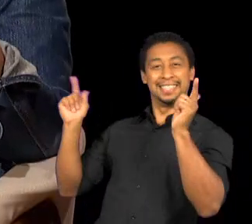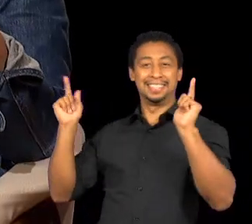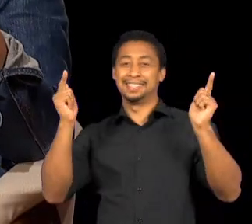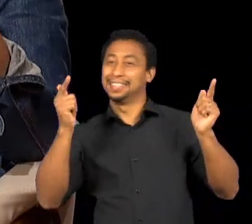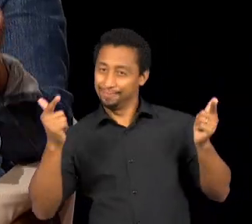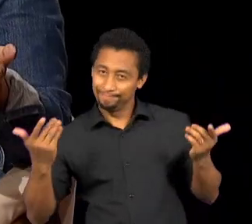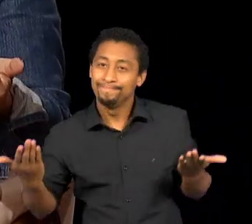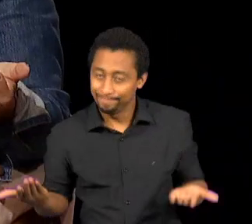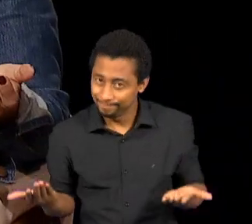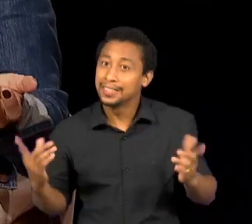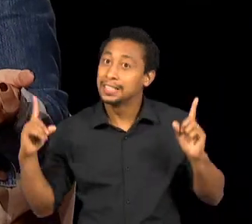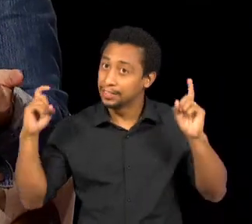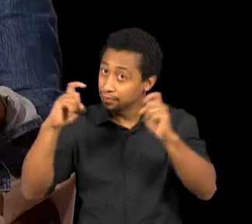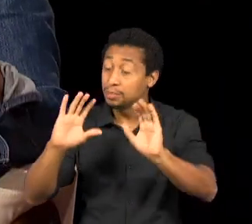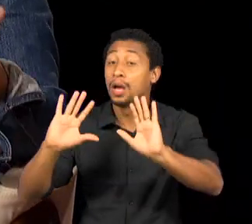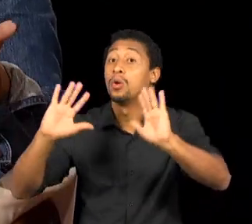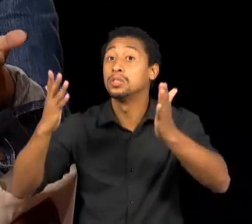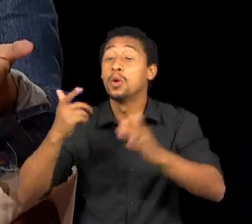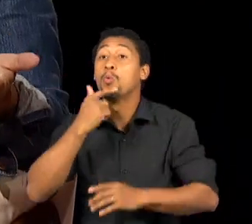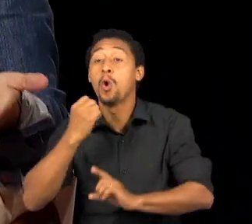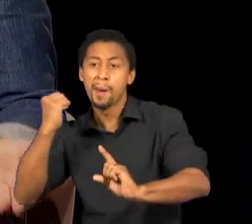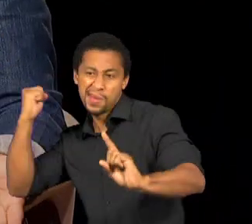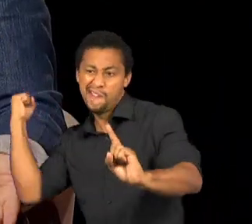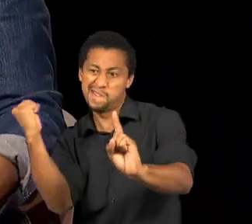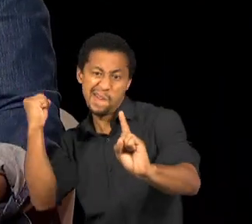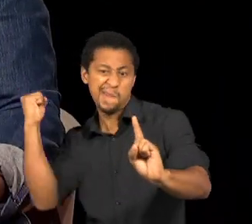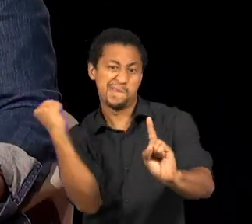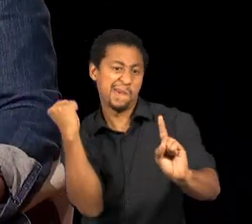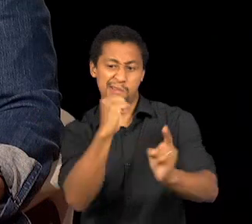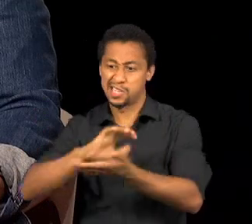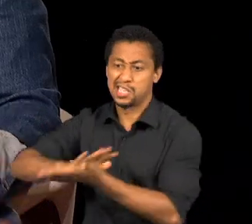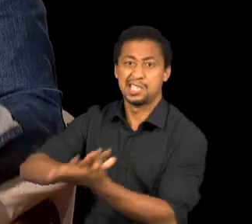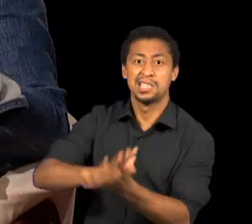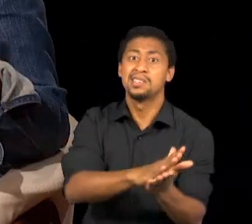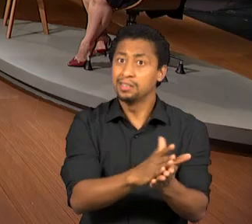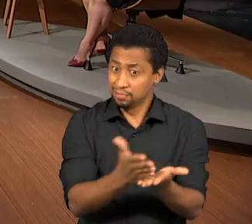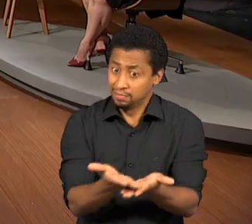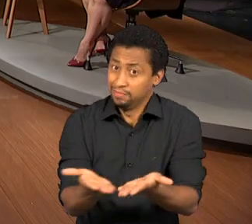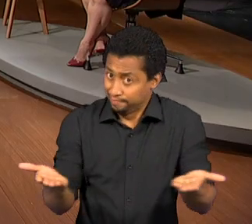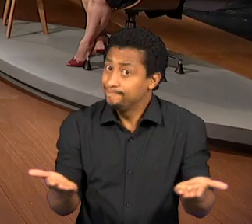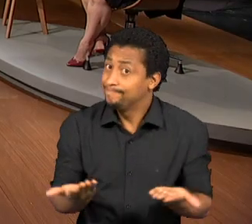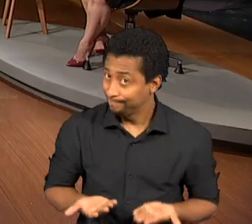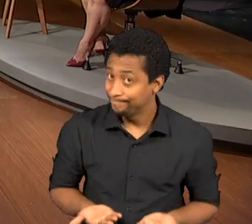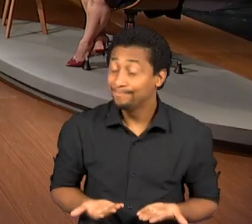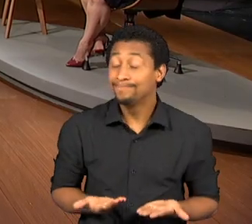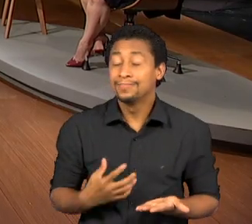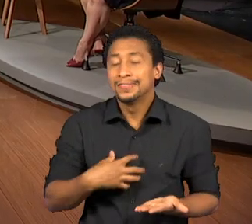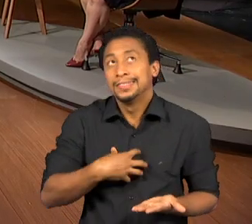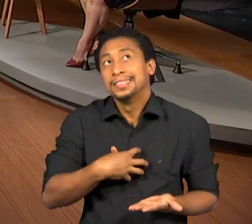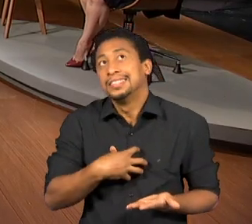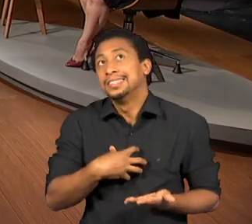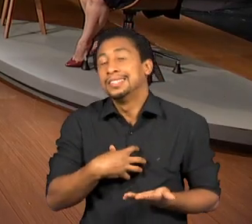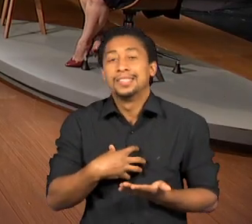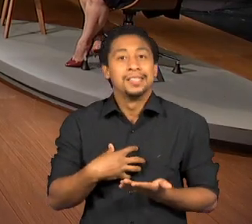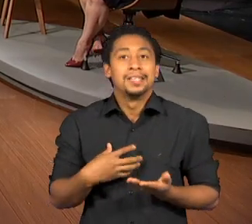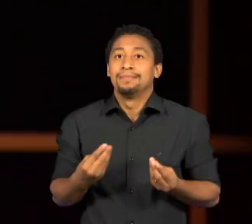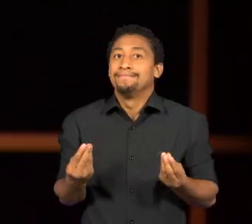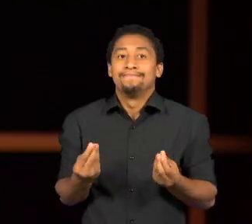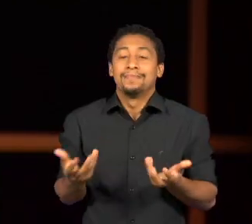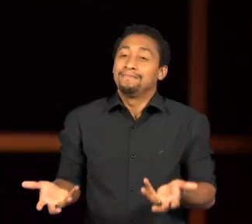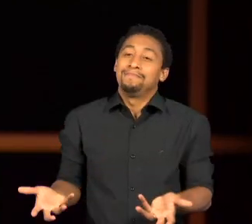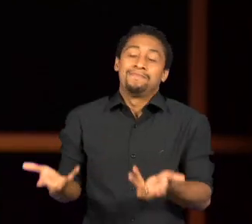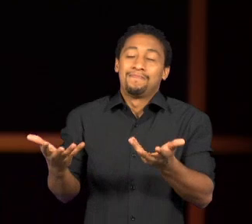loucura de um assassino que matava as meninas. E foi também uma coisa, assim,